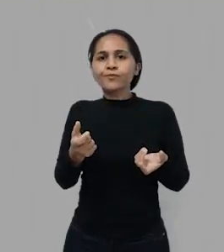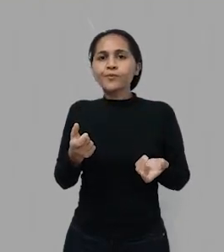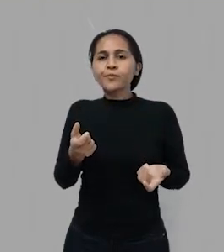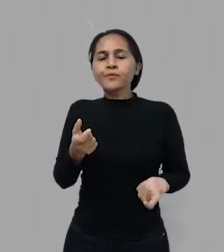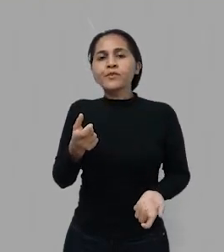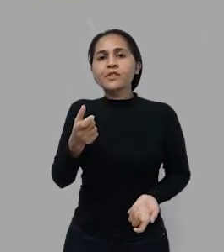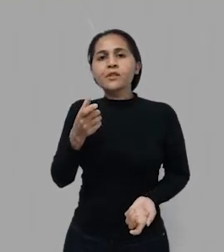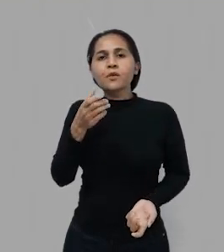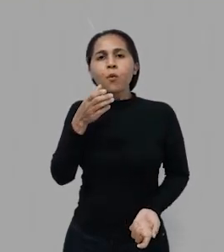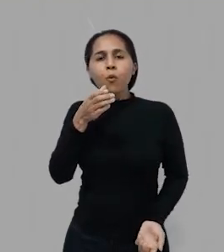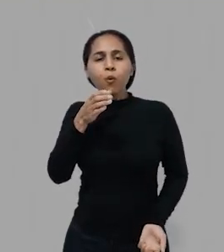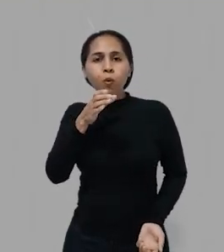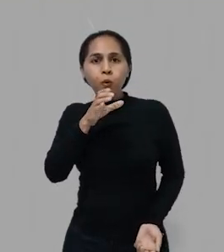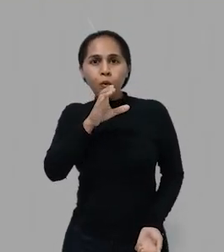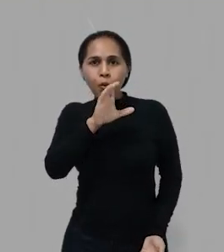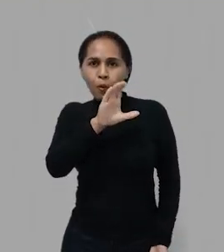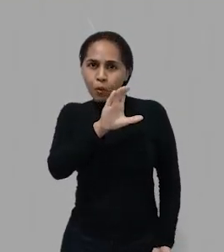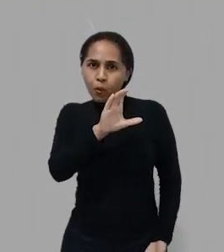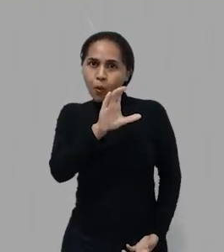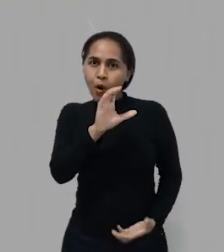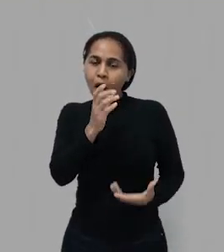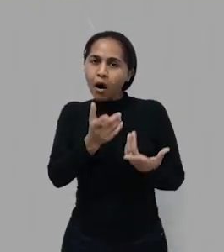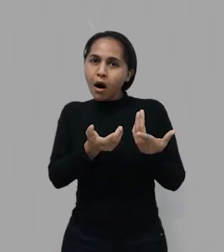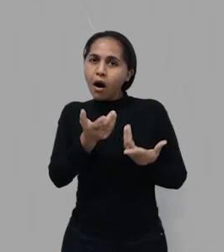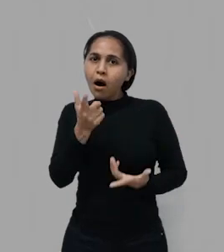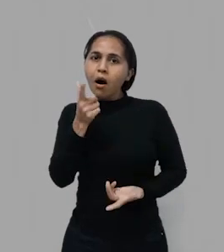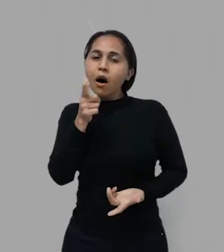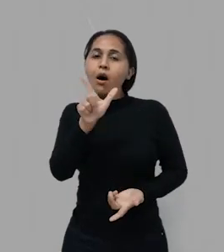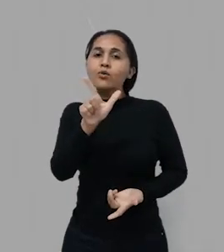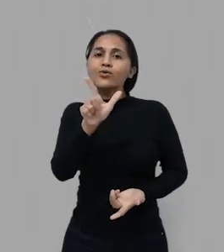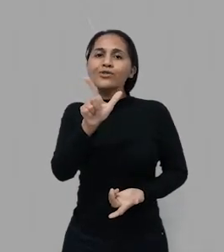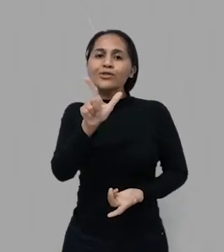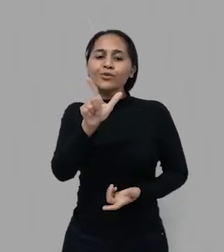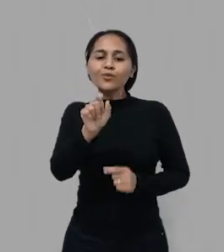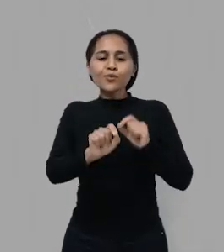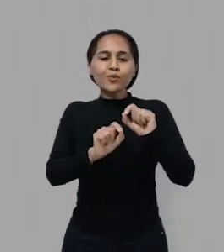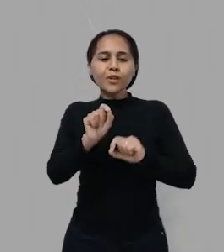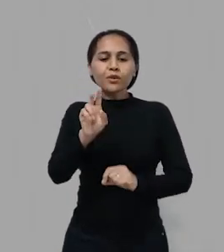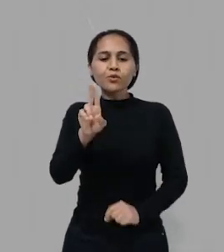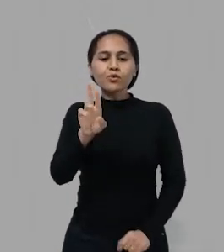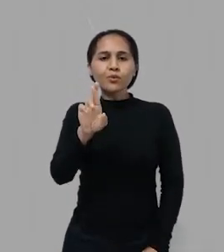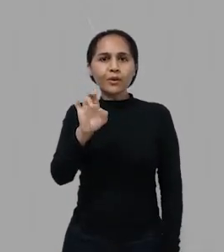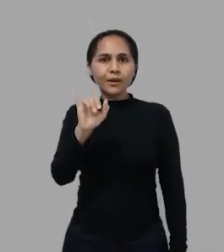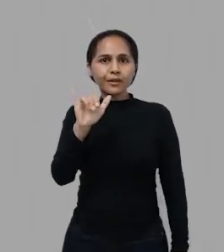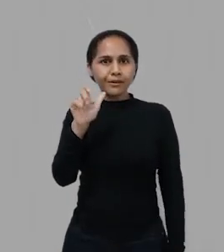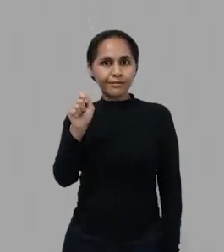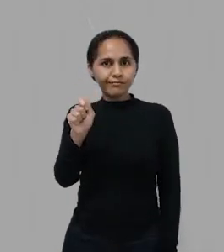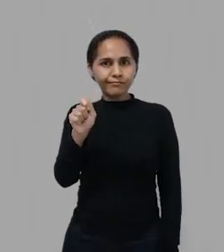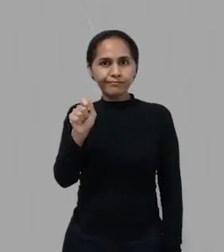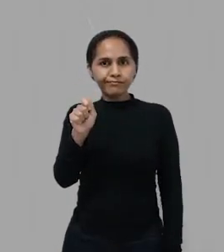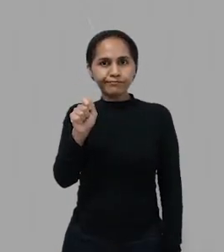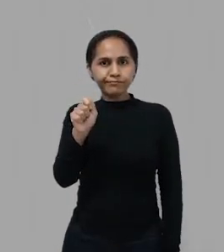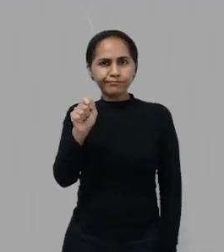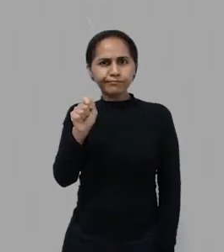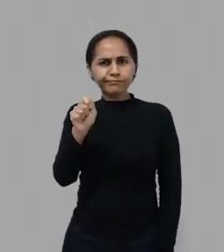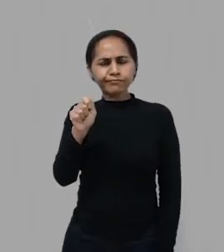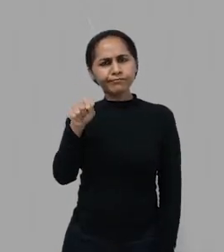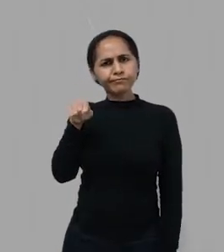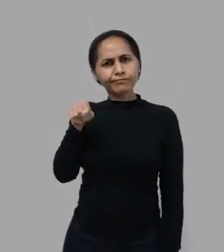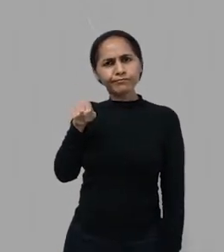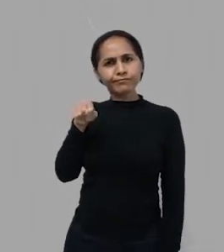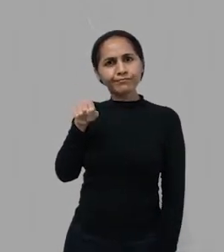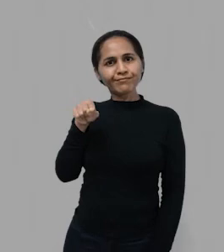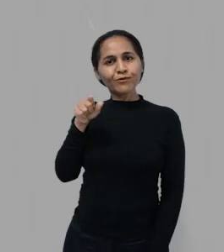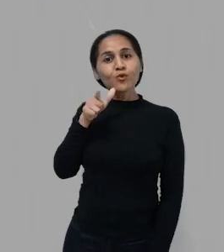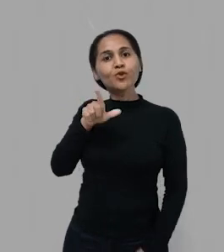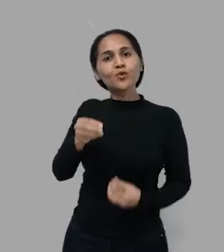em presença de água, por aquecimento, ele obteve a ureia. Qual é a fonte inicial da ureia? Vem